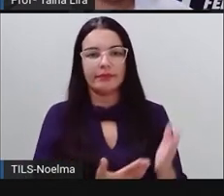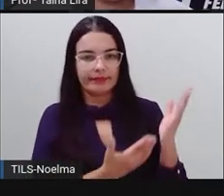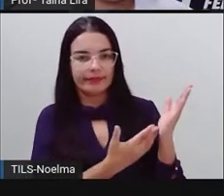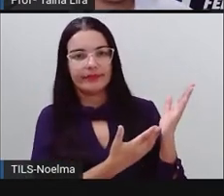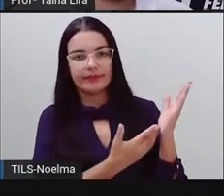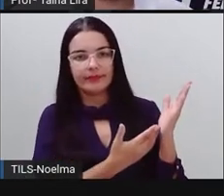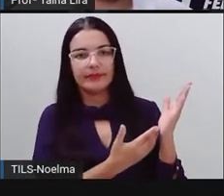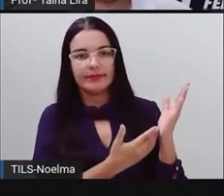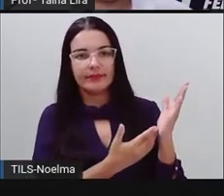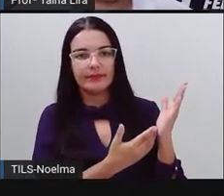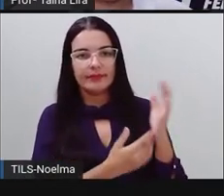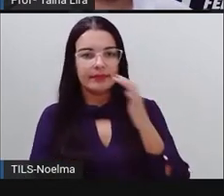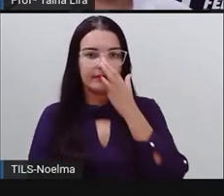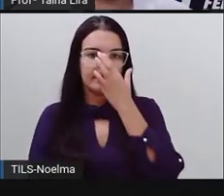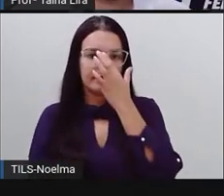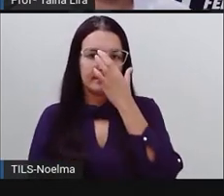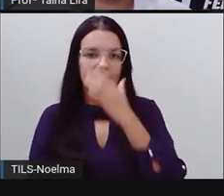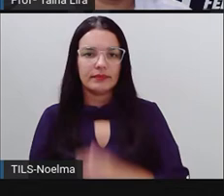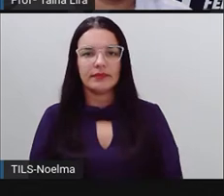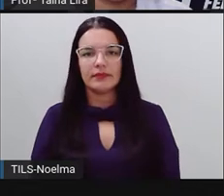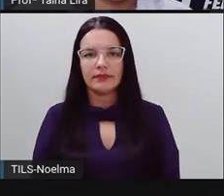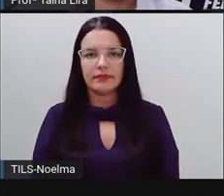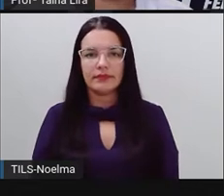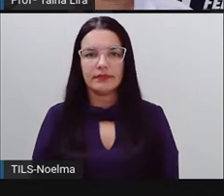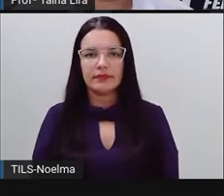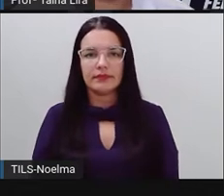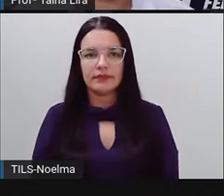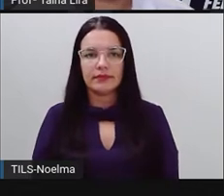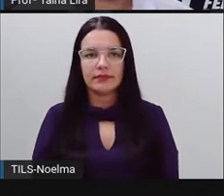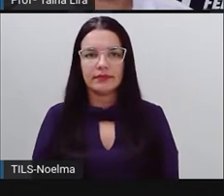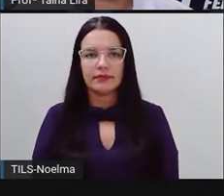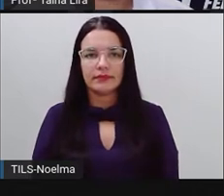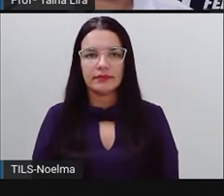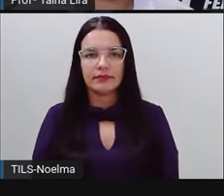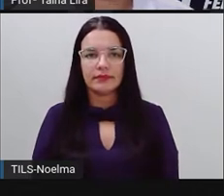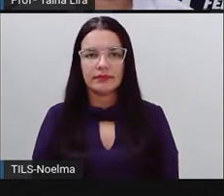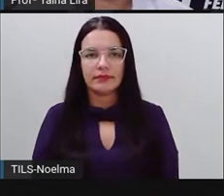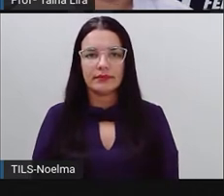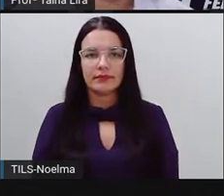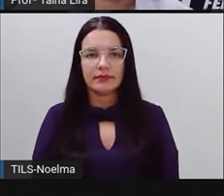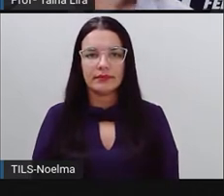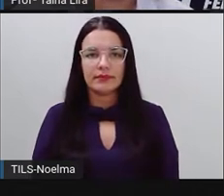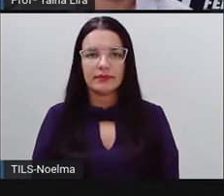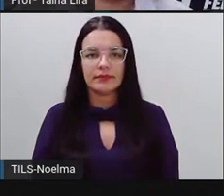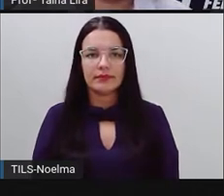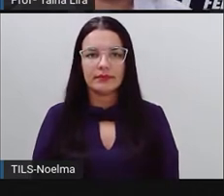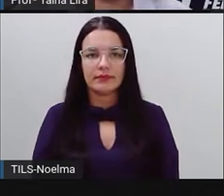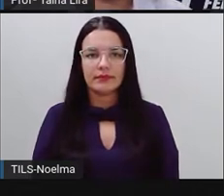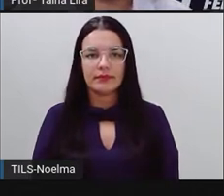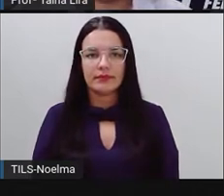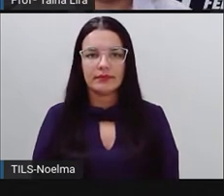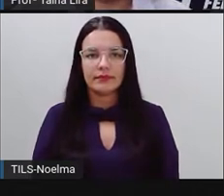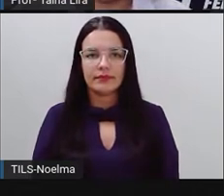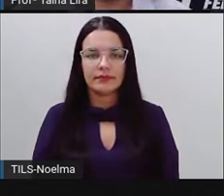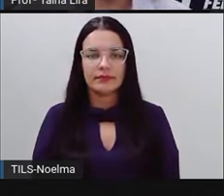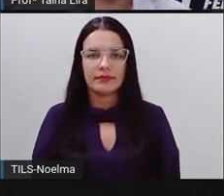o som da letra A não muda Um independente da sua posição na